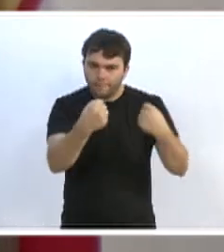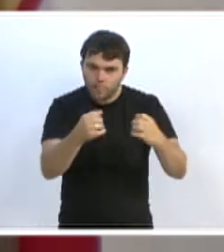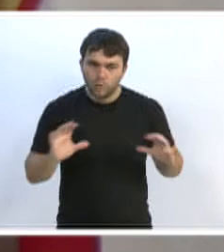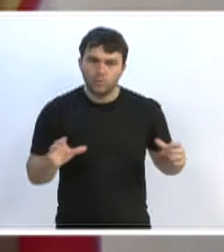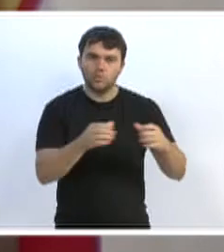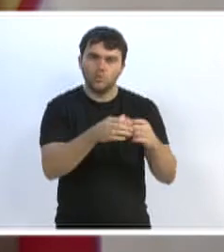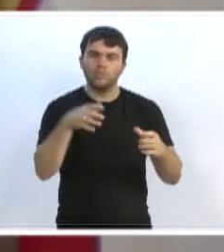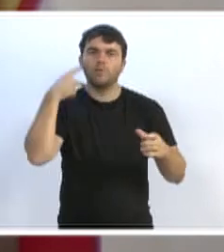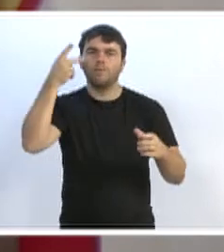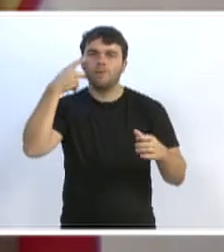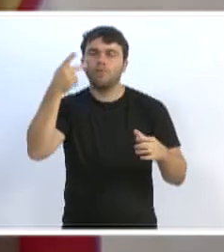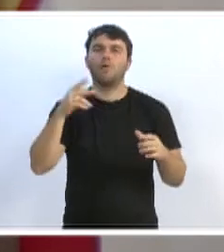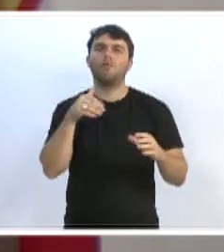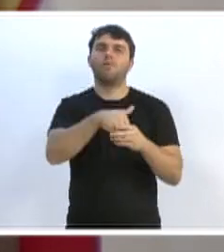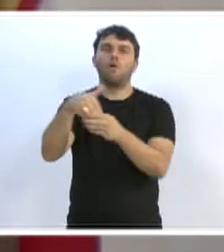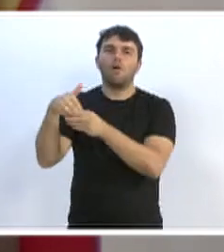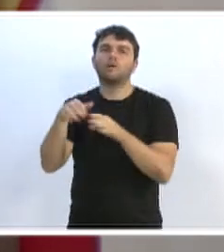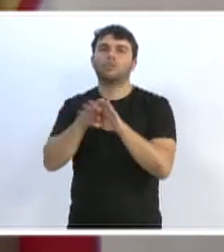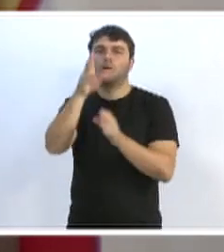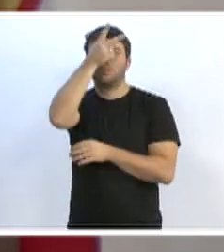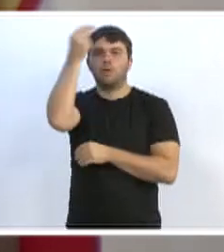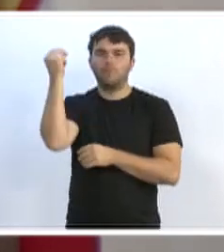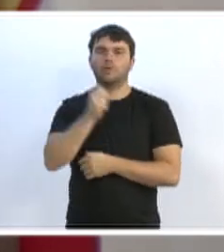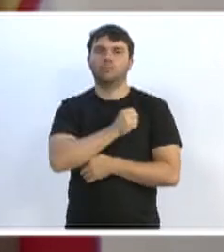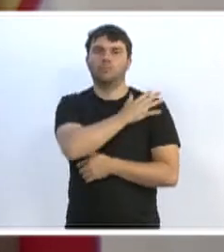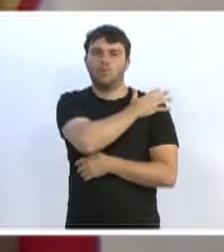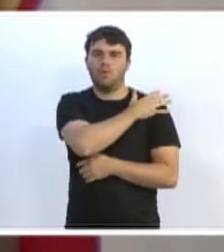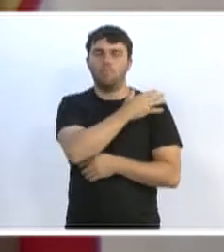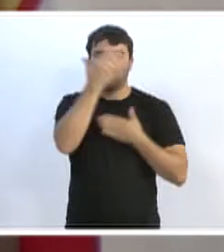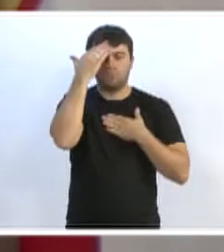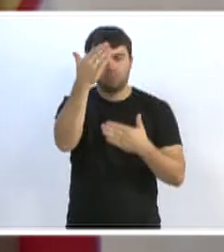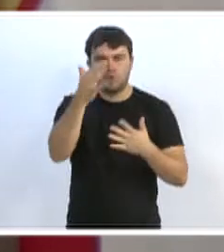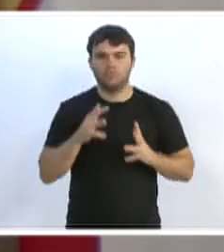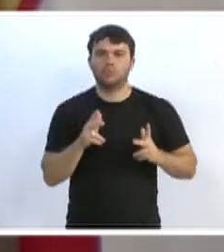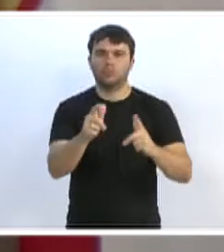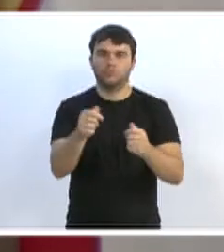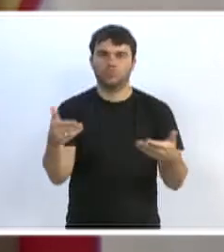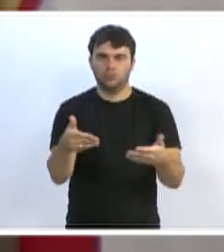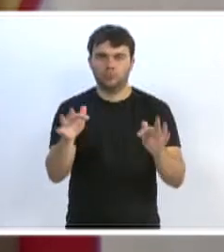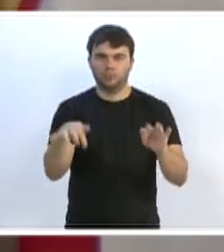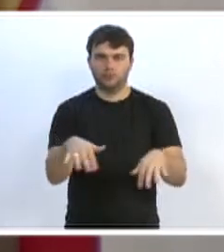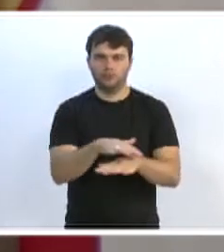dos senhores vereadores que votaram e do prefeito municipal. Obrigado a todos. Por hoje, teria só, presidente.